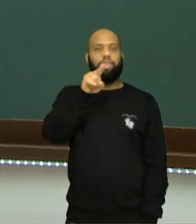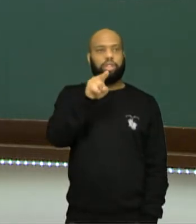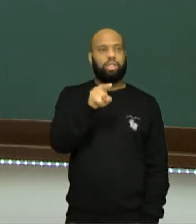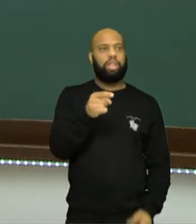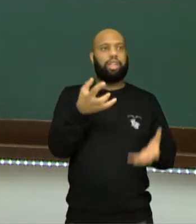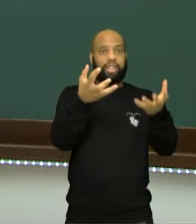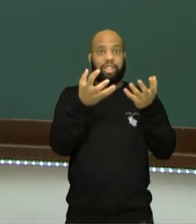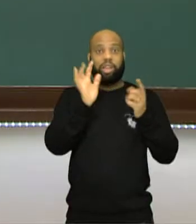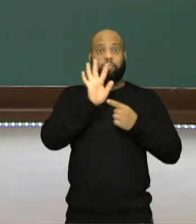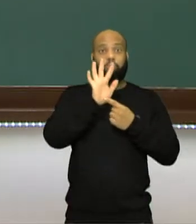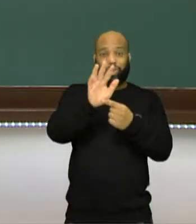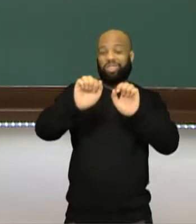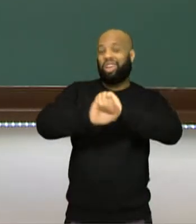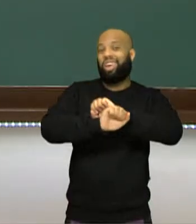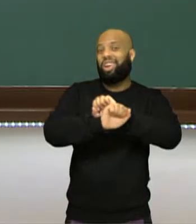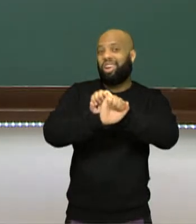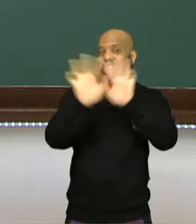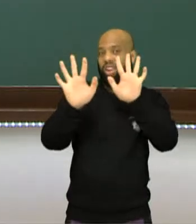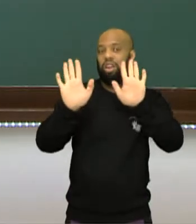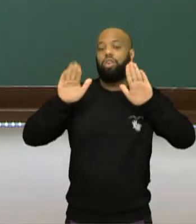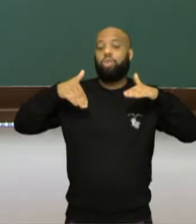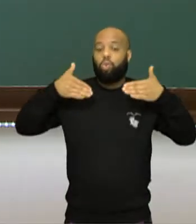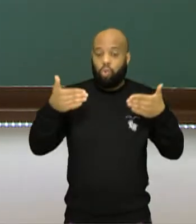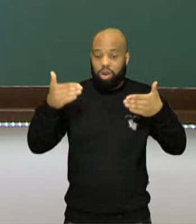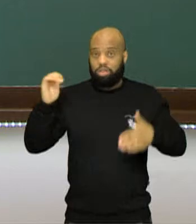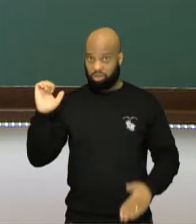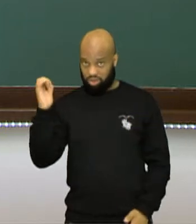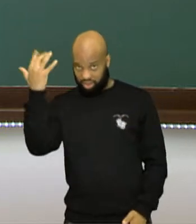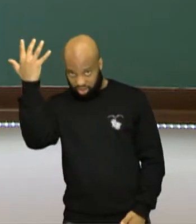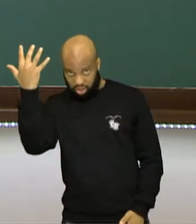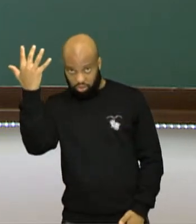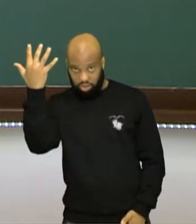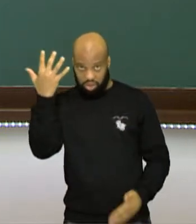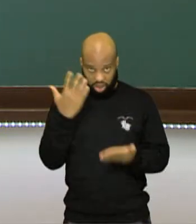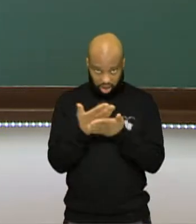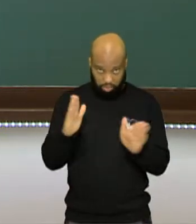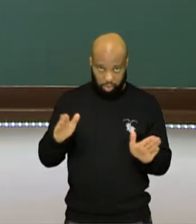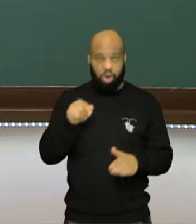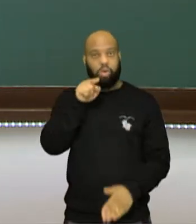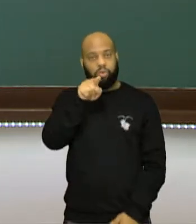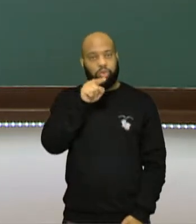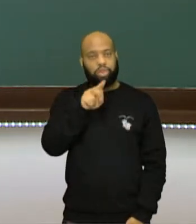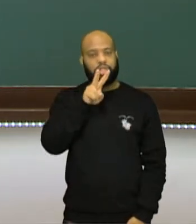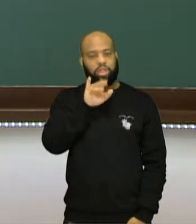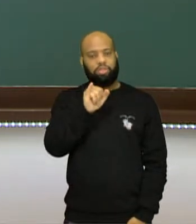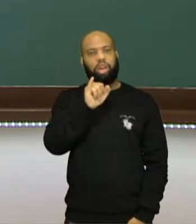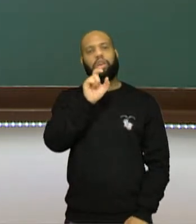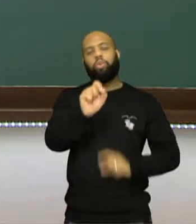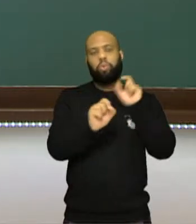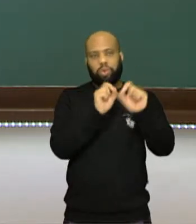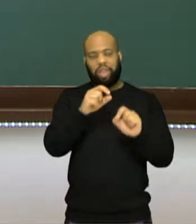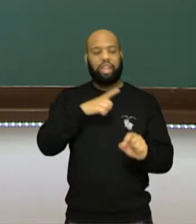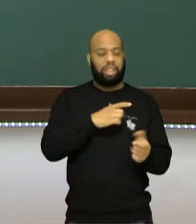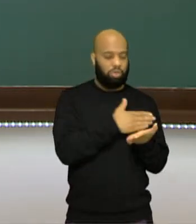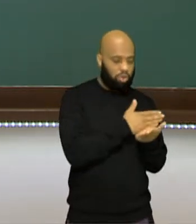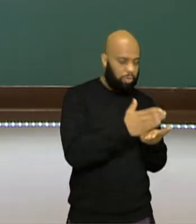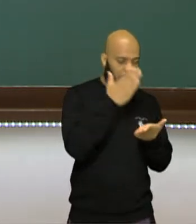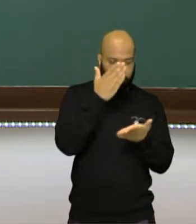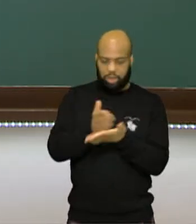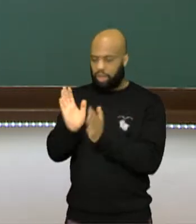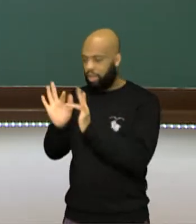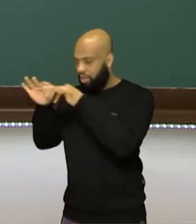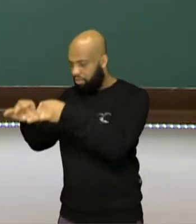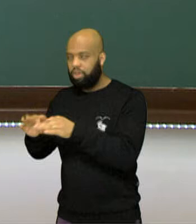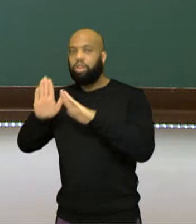definir, se você quiser utilizar alguma expressão de tempo indicando quando a ação aconteceu, então a gente entende que essa ação teve começo, meio e fim,